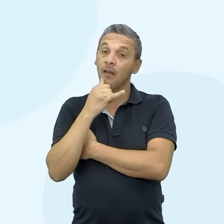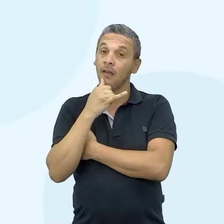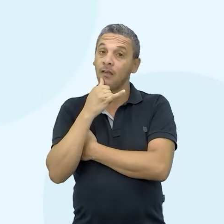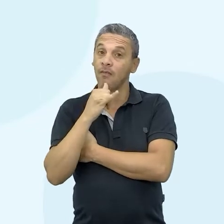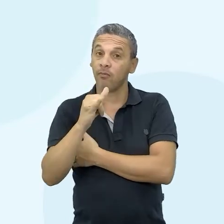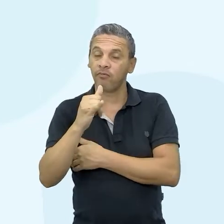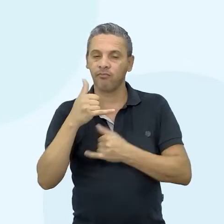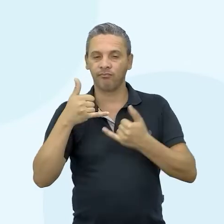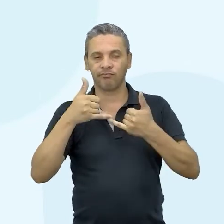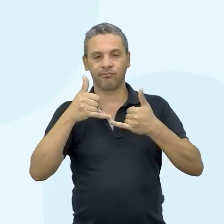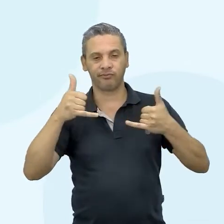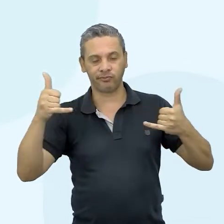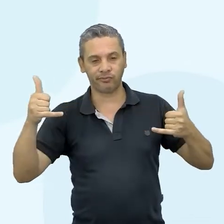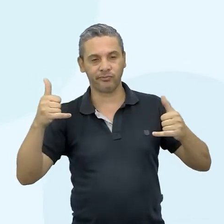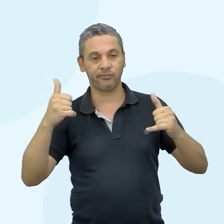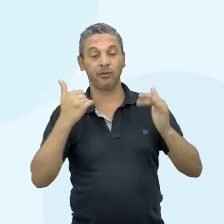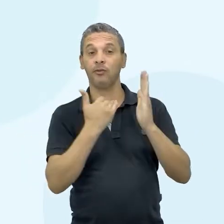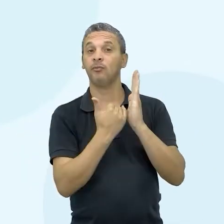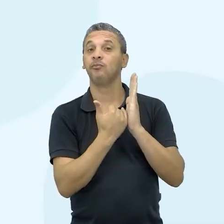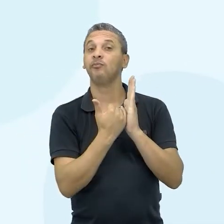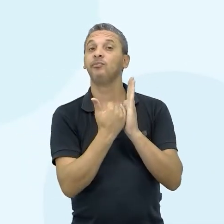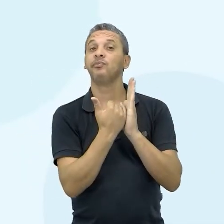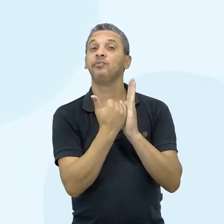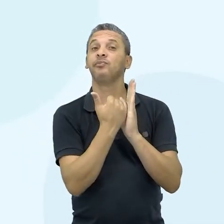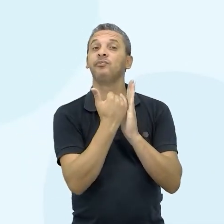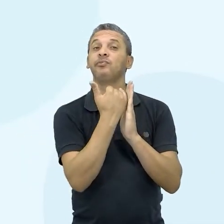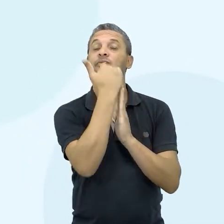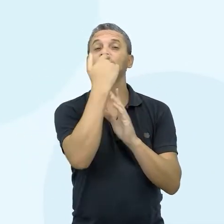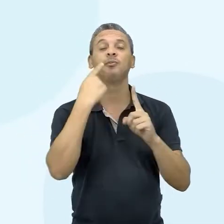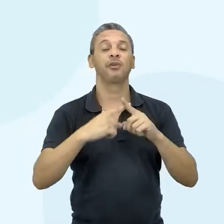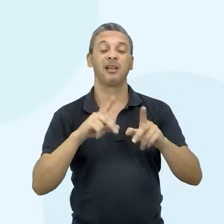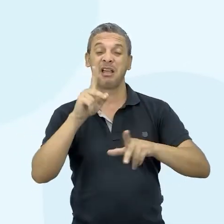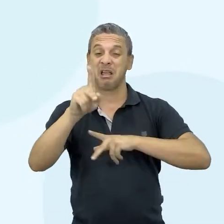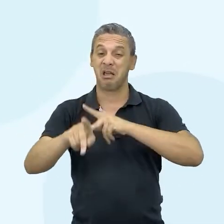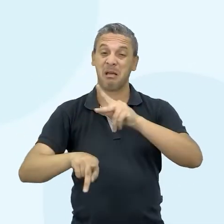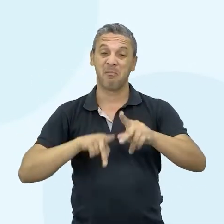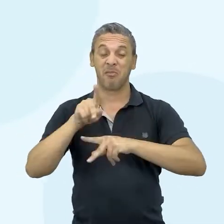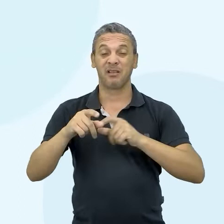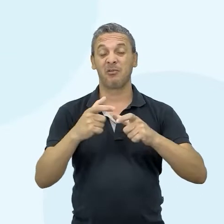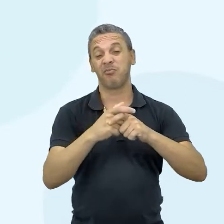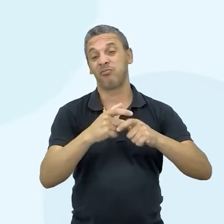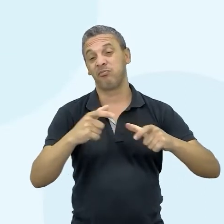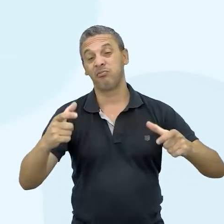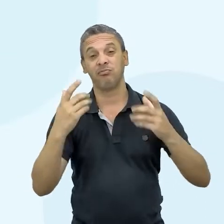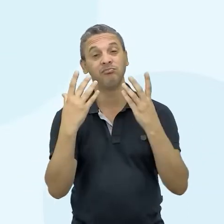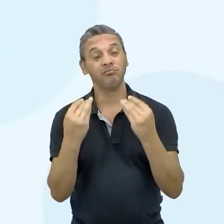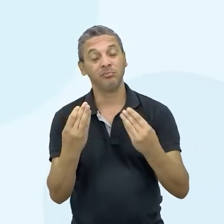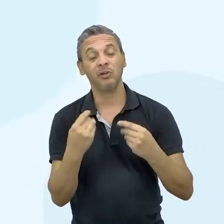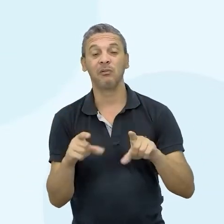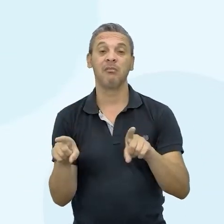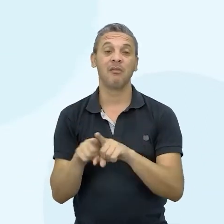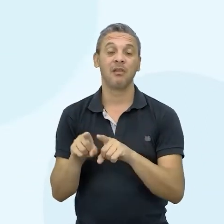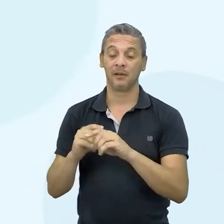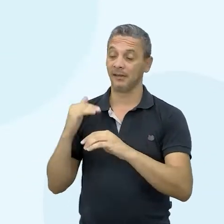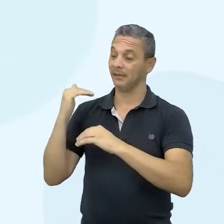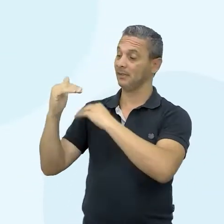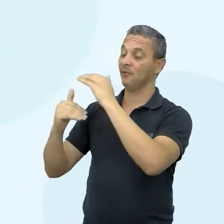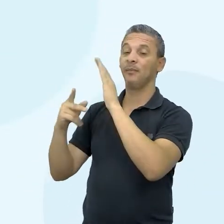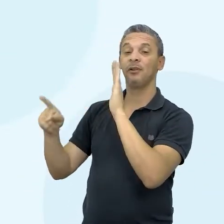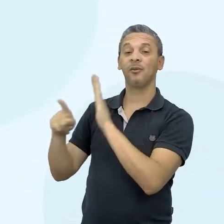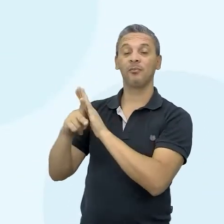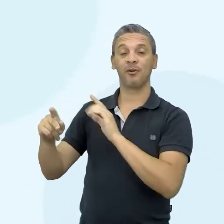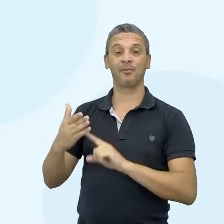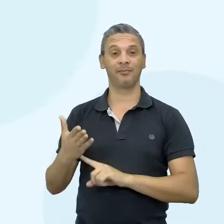elétrica vem aumentando nos últimos anos, devido ao crescimento populacional, né, que está muito grande, e também ao desenvolvimento